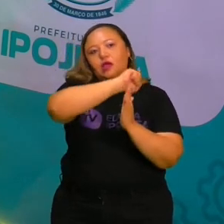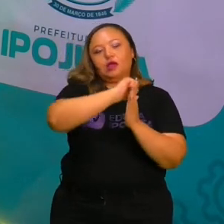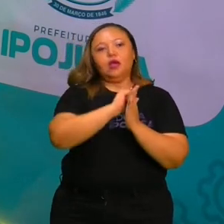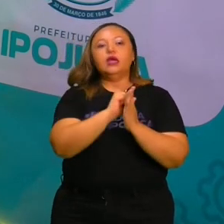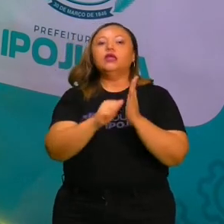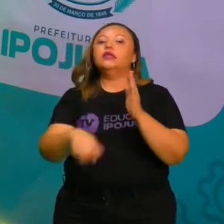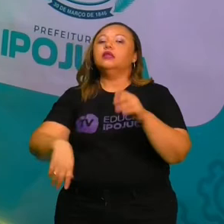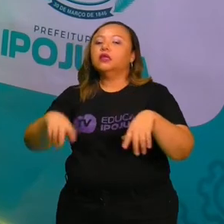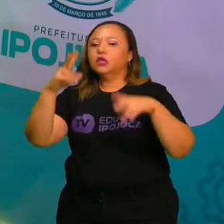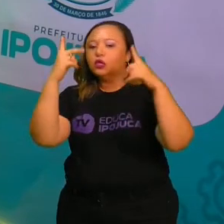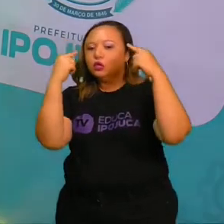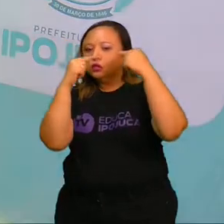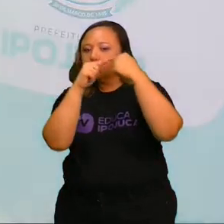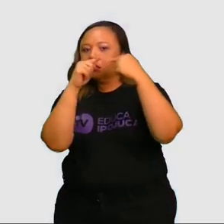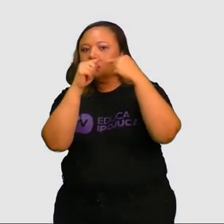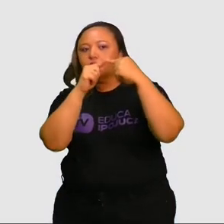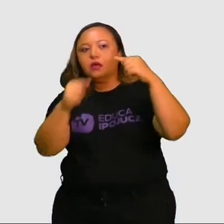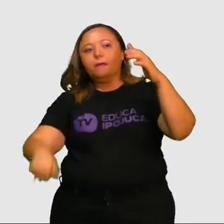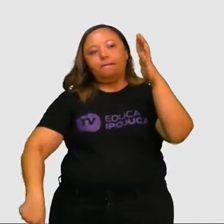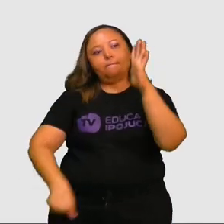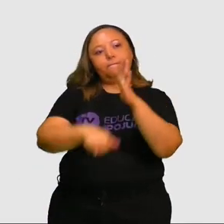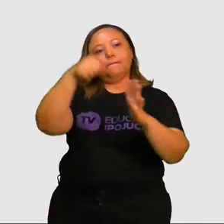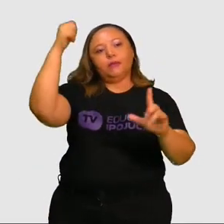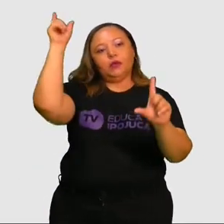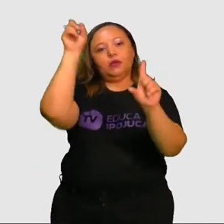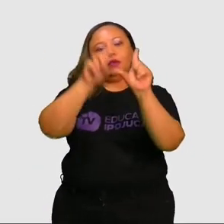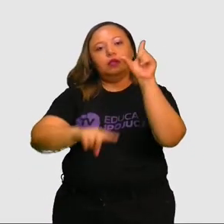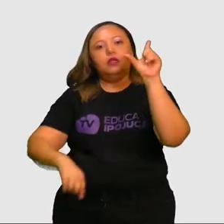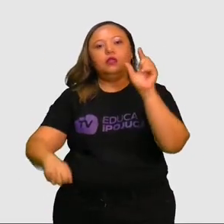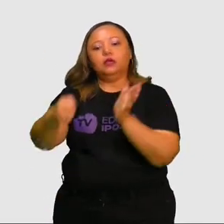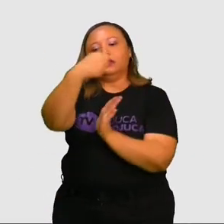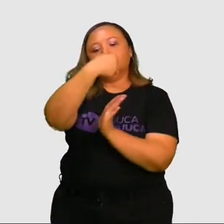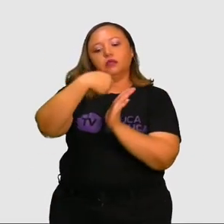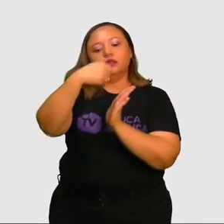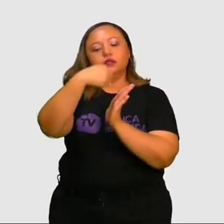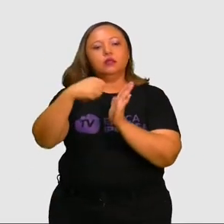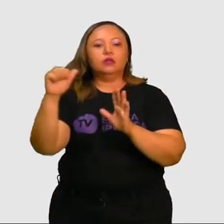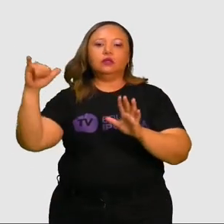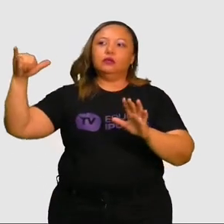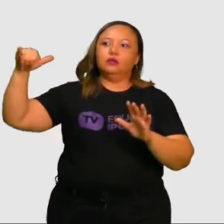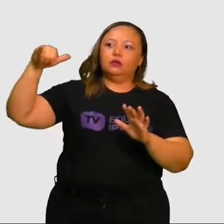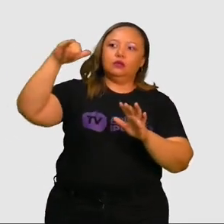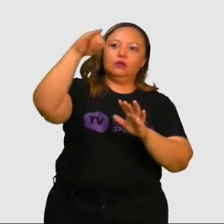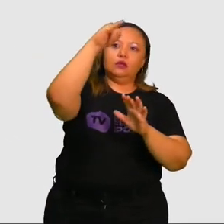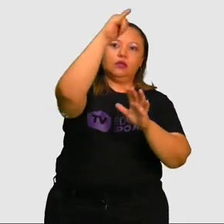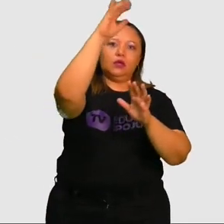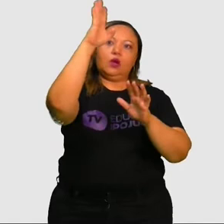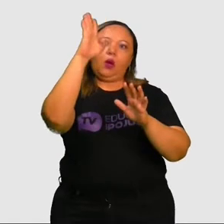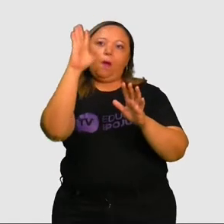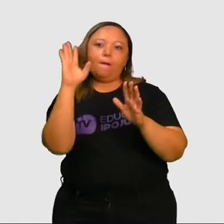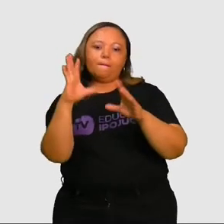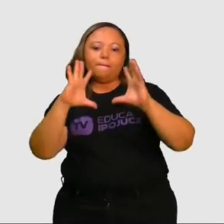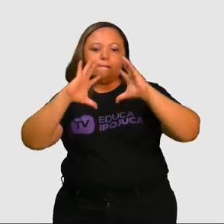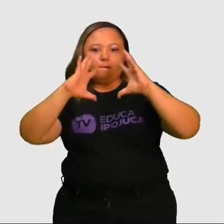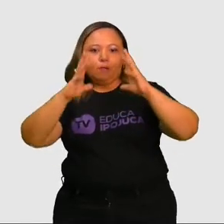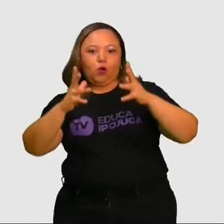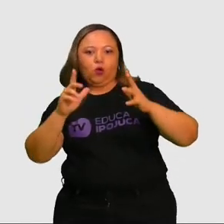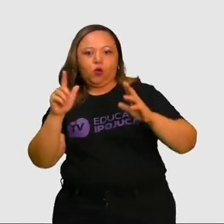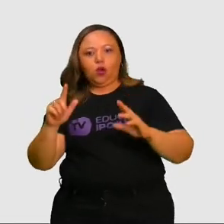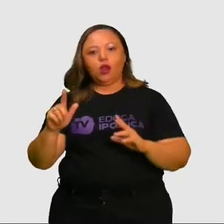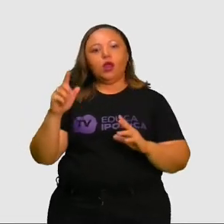primeira letrinha que ela é escrita. Então, olha aqui, avião, bola, carro,